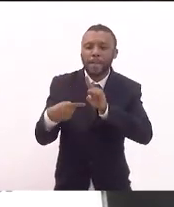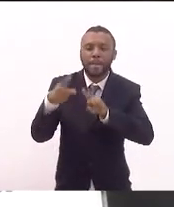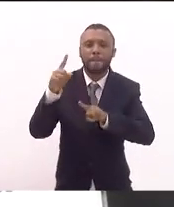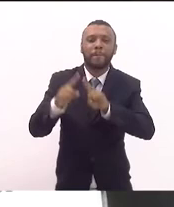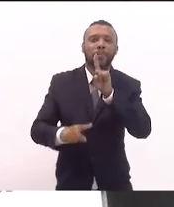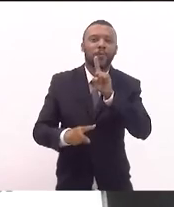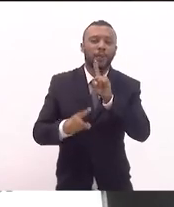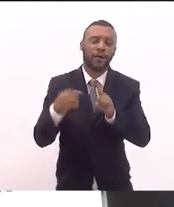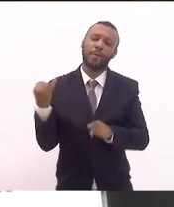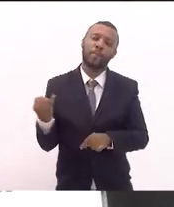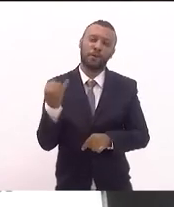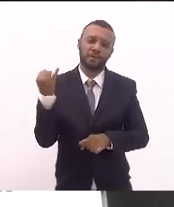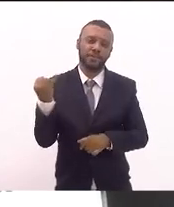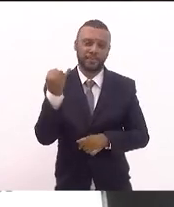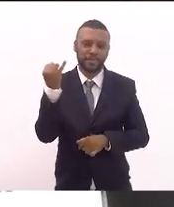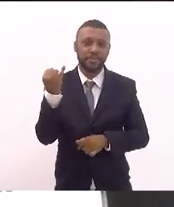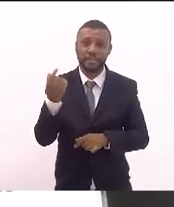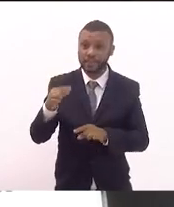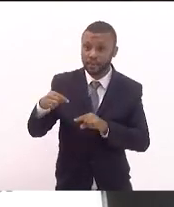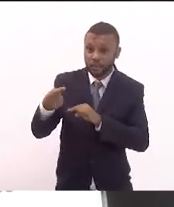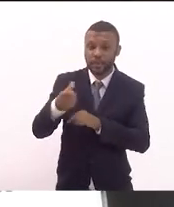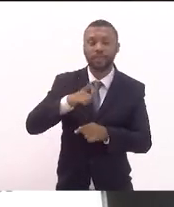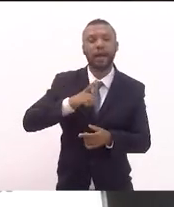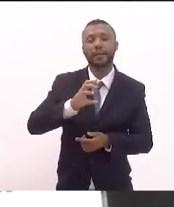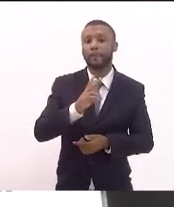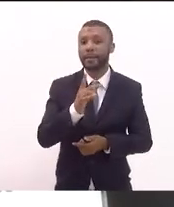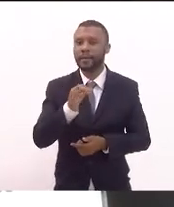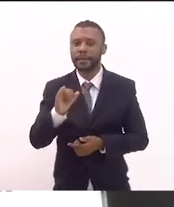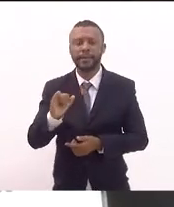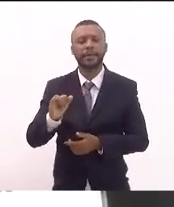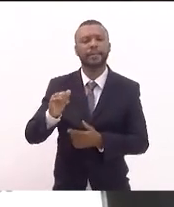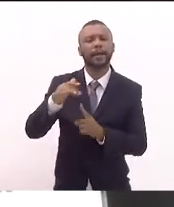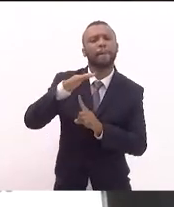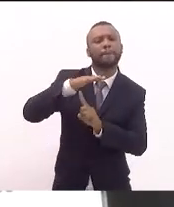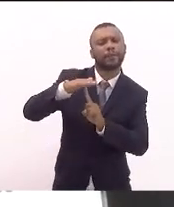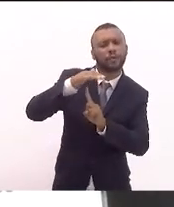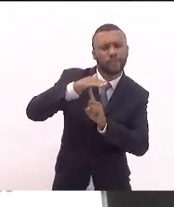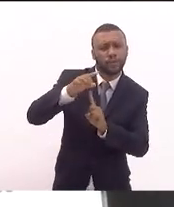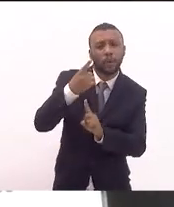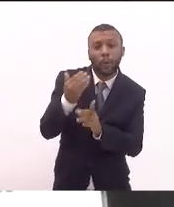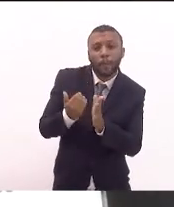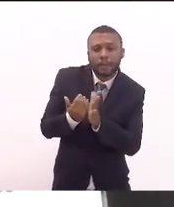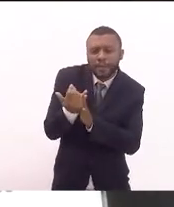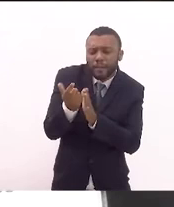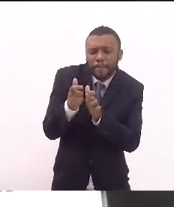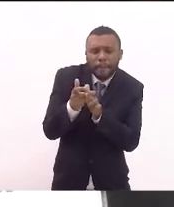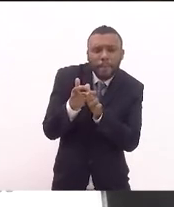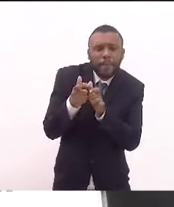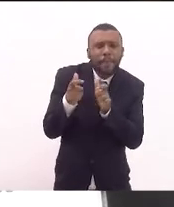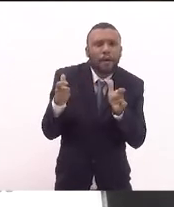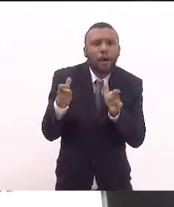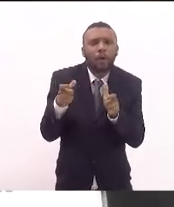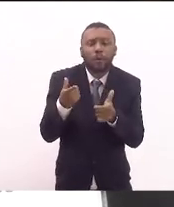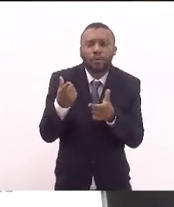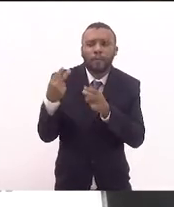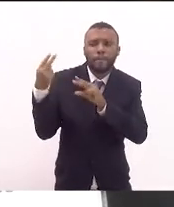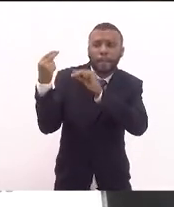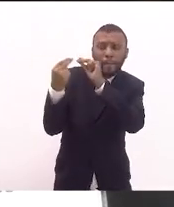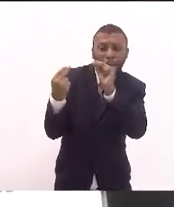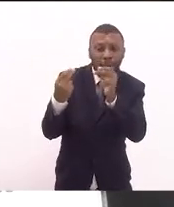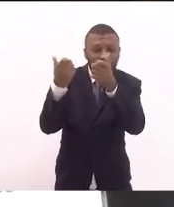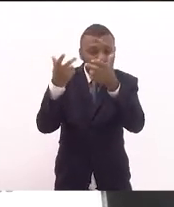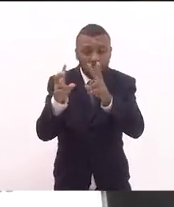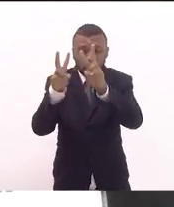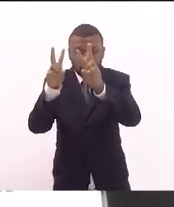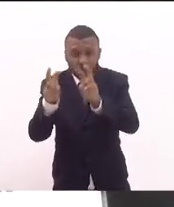significativo logo após a CPI da pedofilia, quando nós começamos todo esse movimento, né? Quase não se falava em pedofilia do Brasil, era